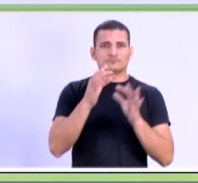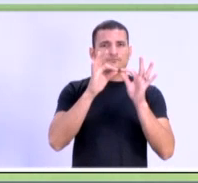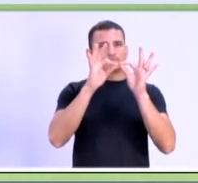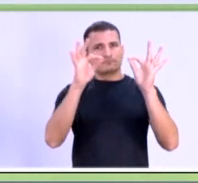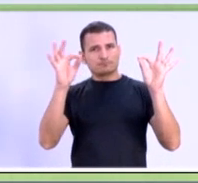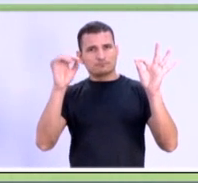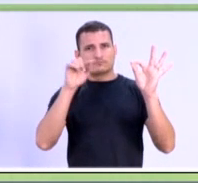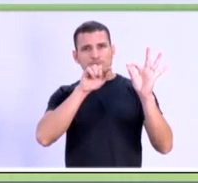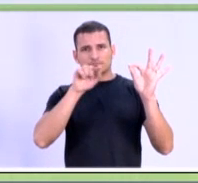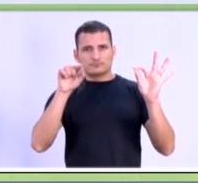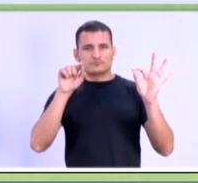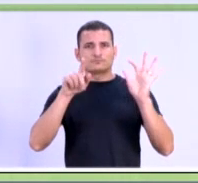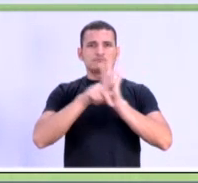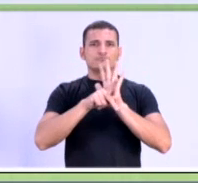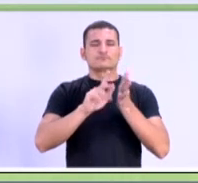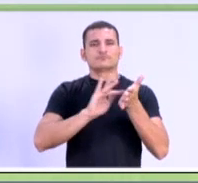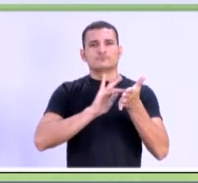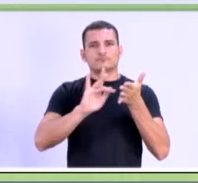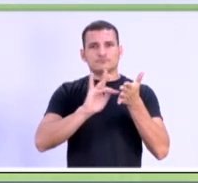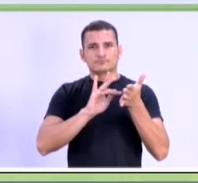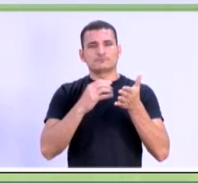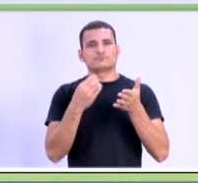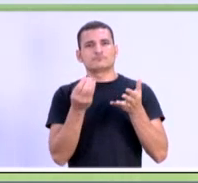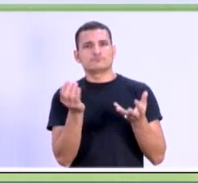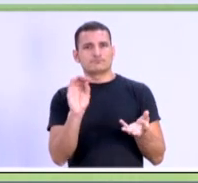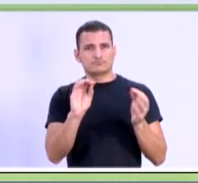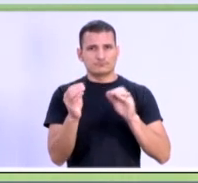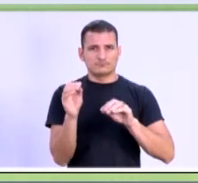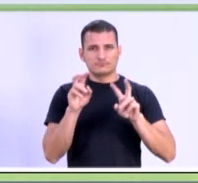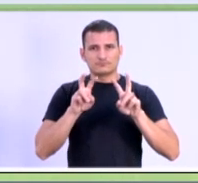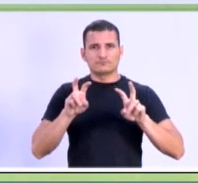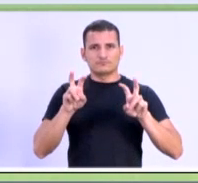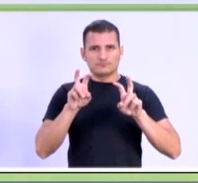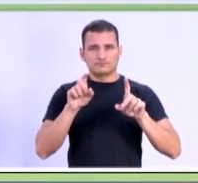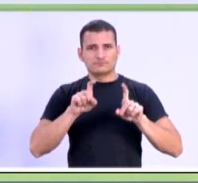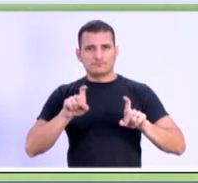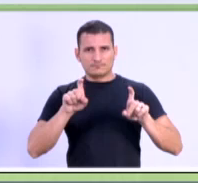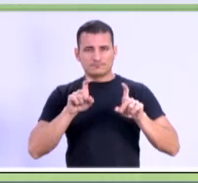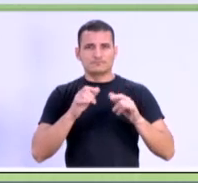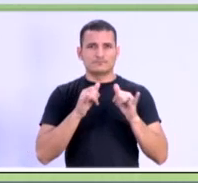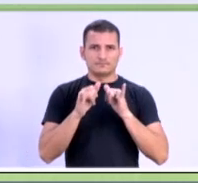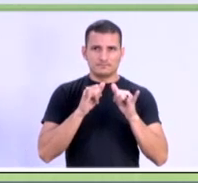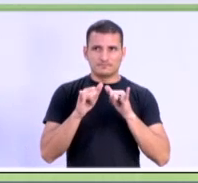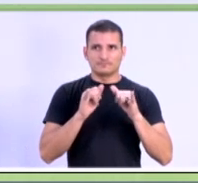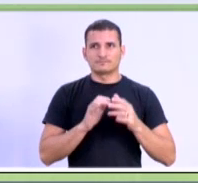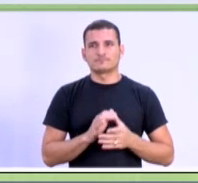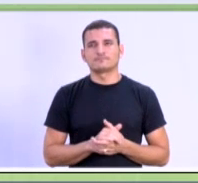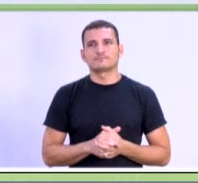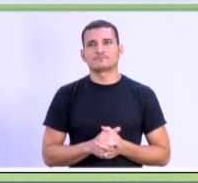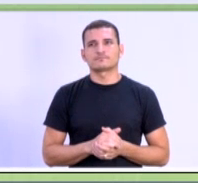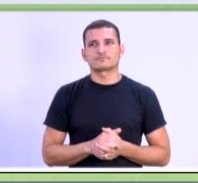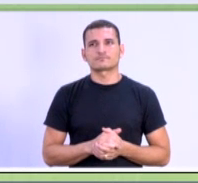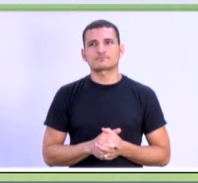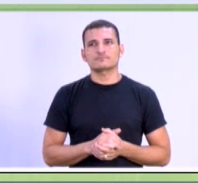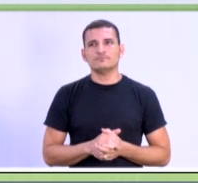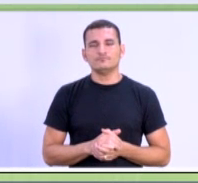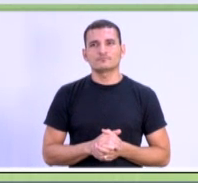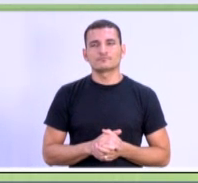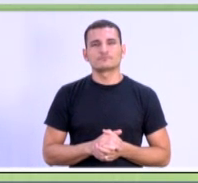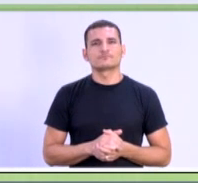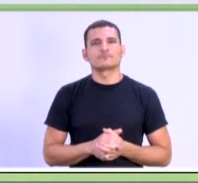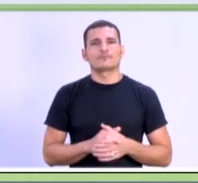smartphone.java, porque eu preciso passar essa informação para o computador, né? Perceba que esse arquivo tem o nome da classificação que eu